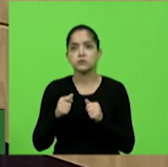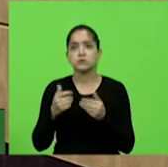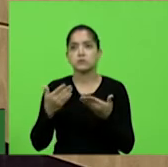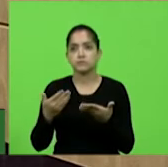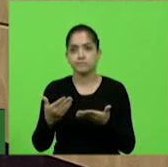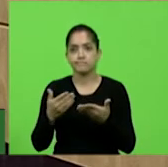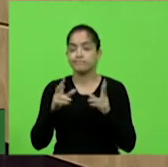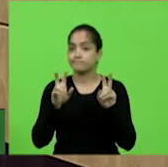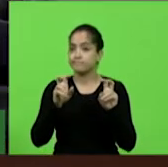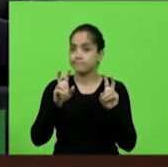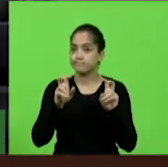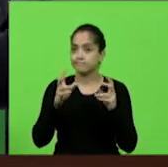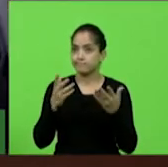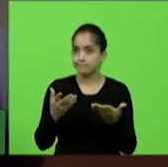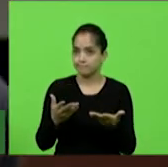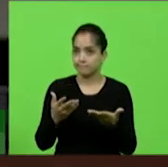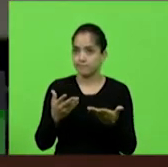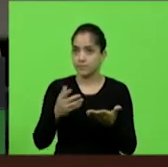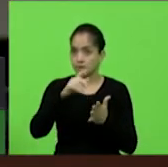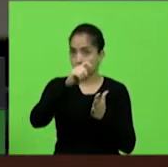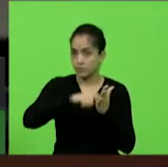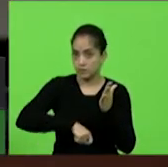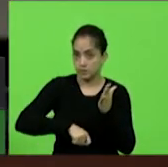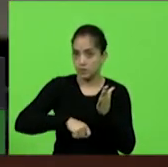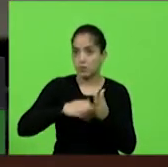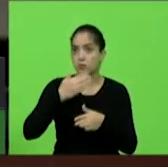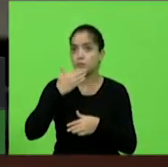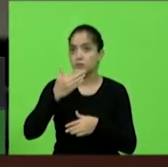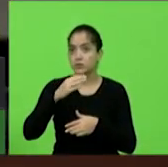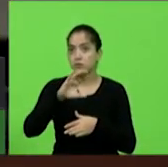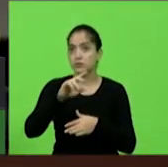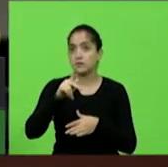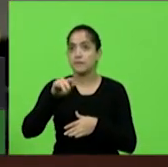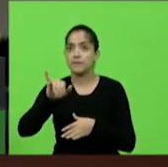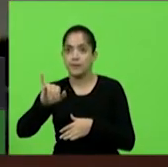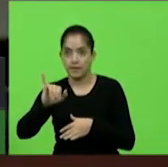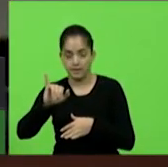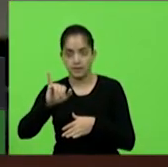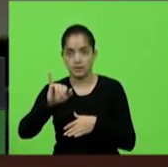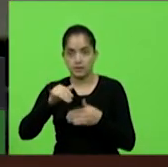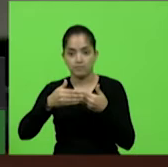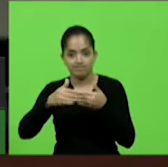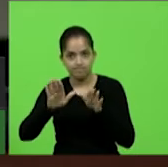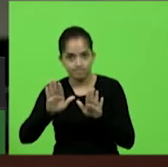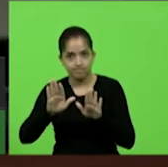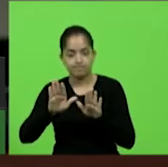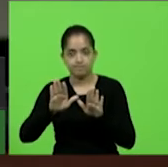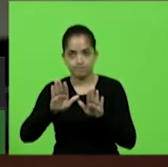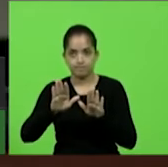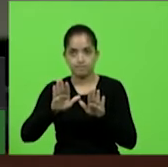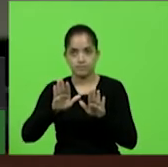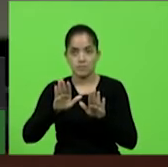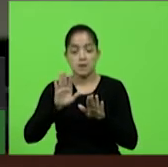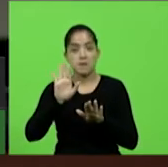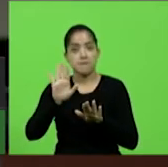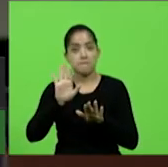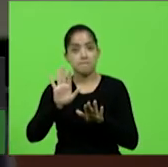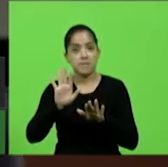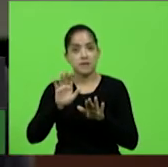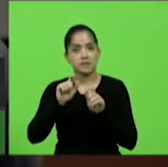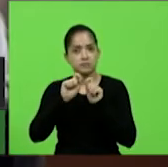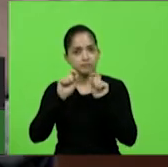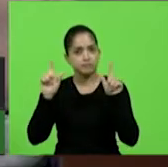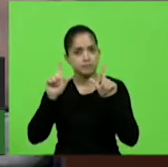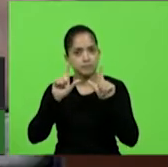nessa questão. Então, inclusive, acabei de assinar o pedido de CPI, de abertura de uma CPI aqui com relação ao SAMU. O que me chama a atenção e